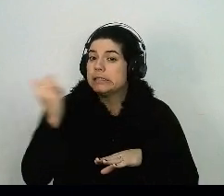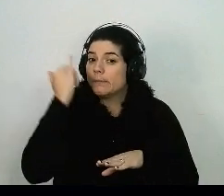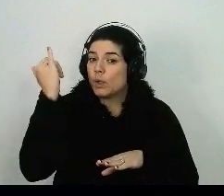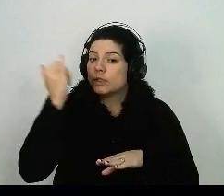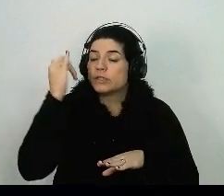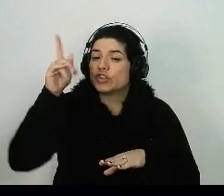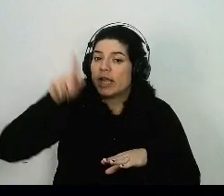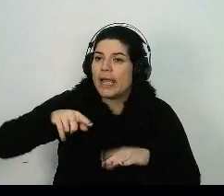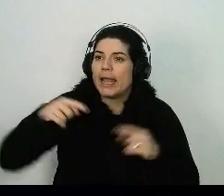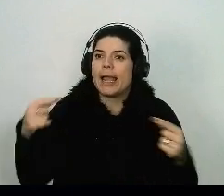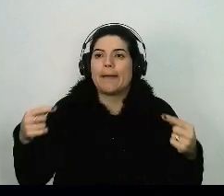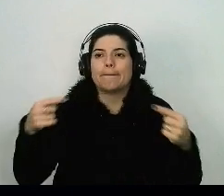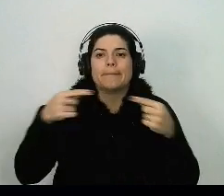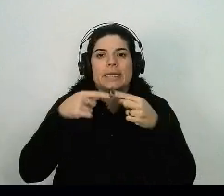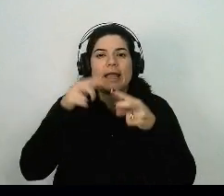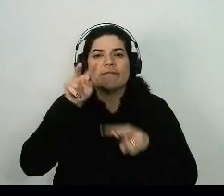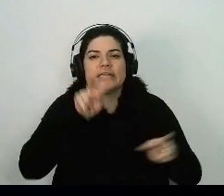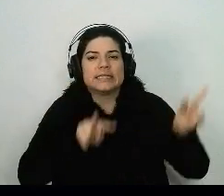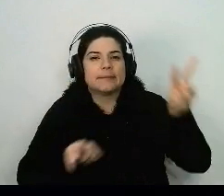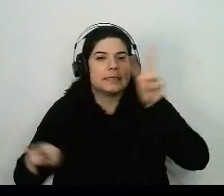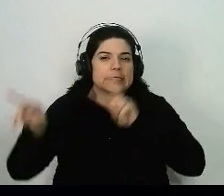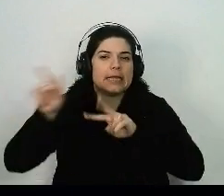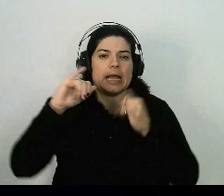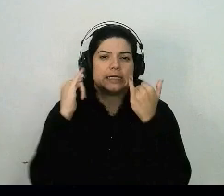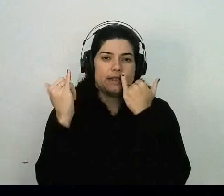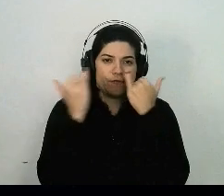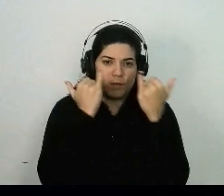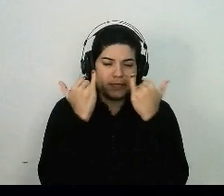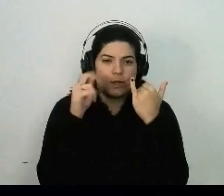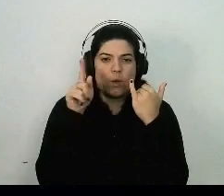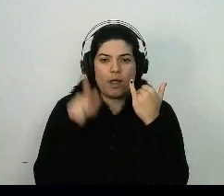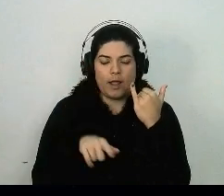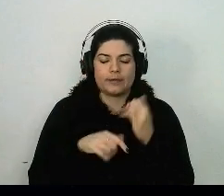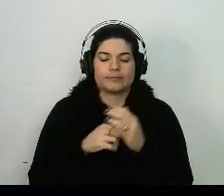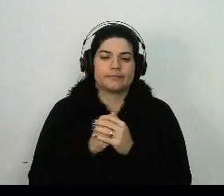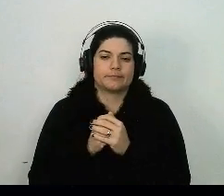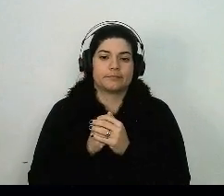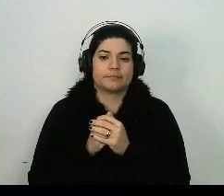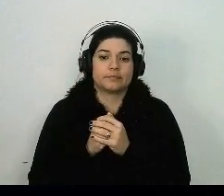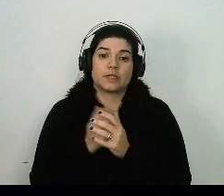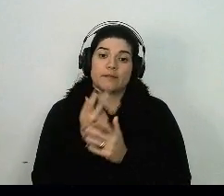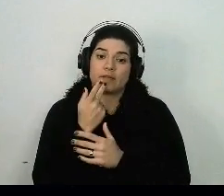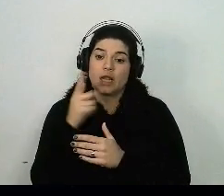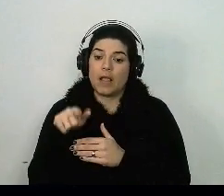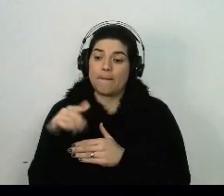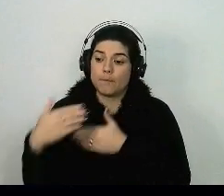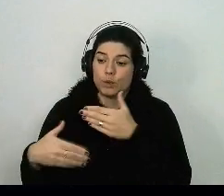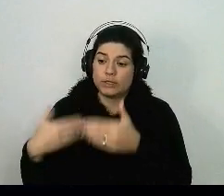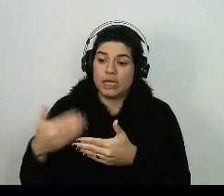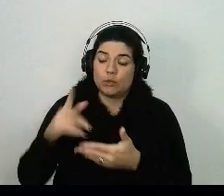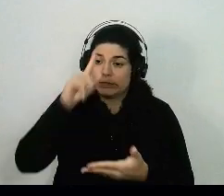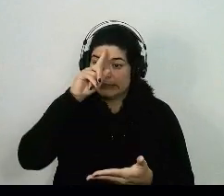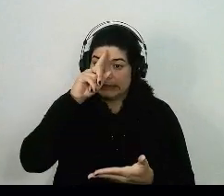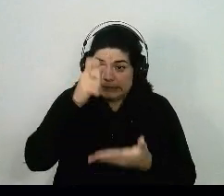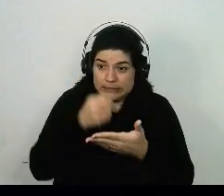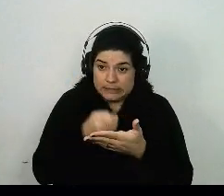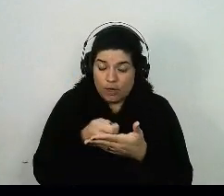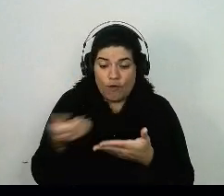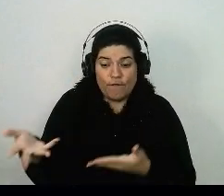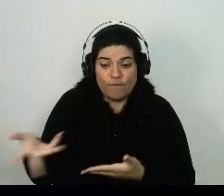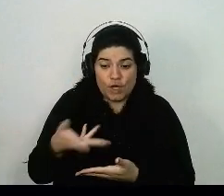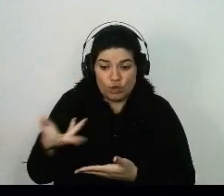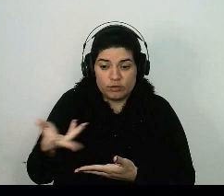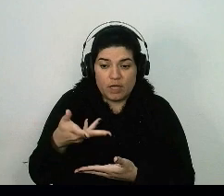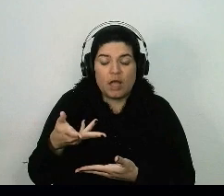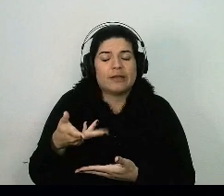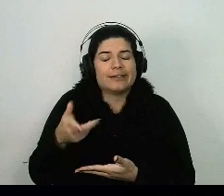questão da visibilidade da informação, da visibilidade dos dados. Quando a gente fala de processo de tomada de decisão, a velocidade ela é fundamental.